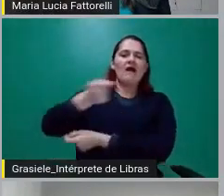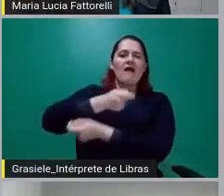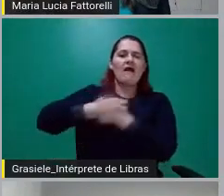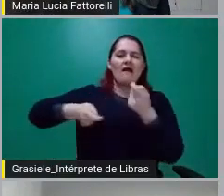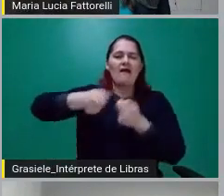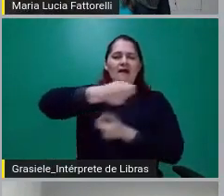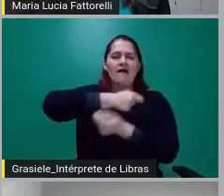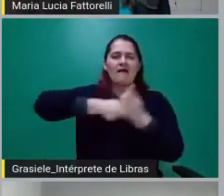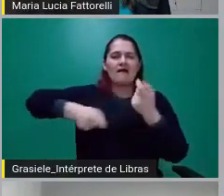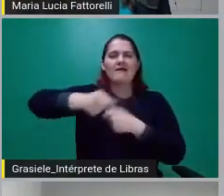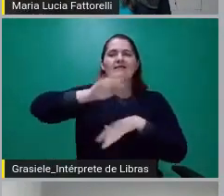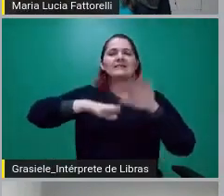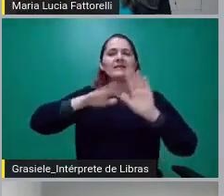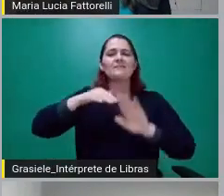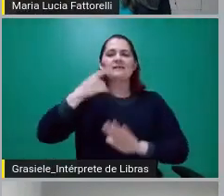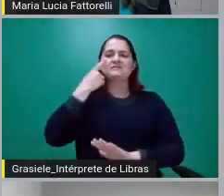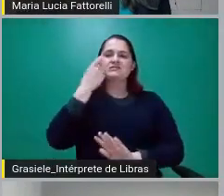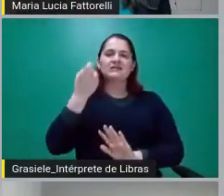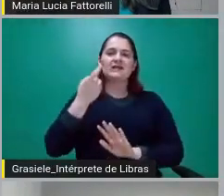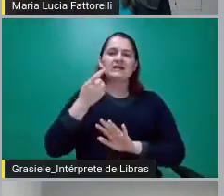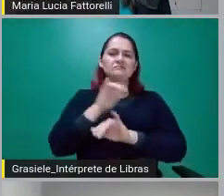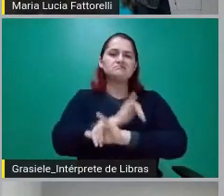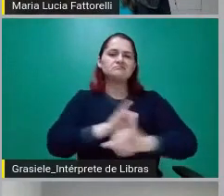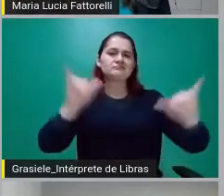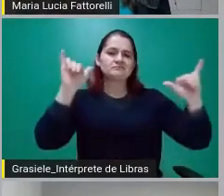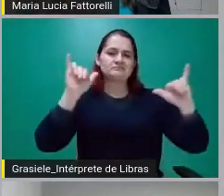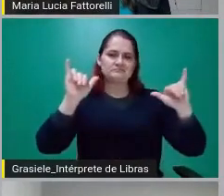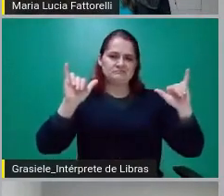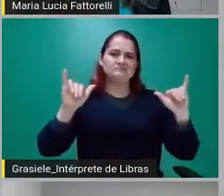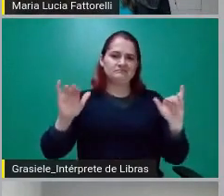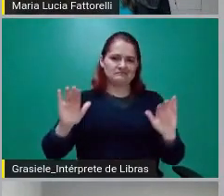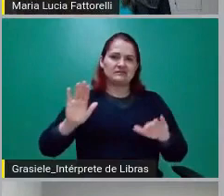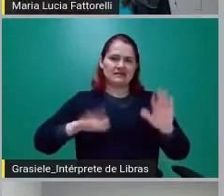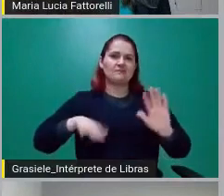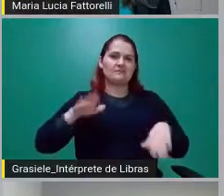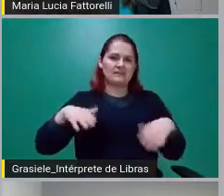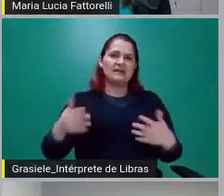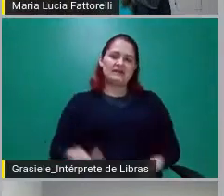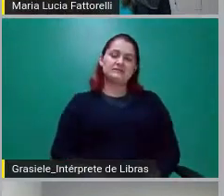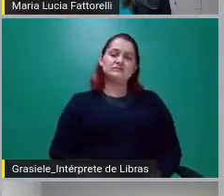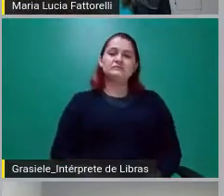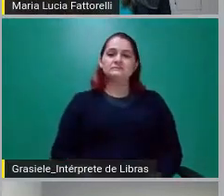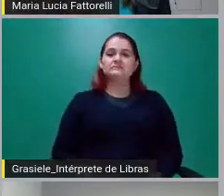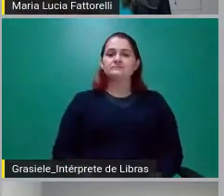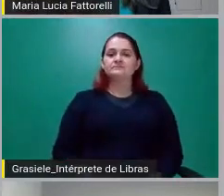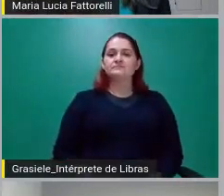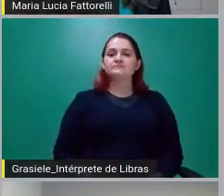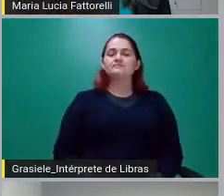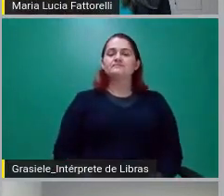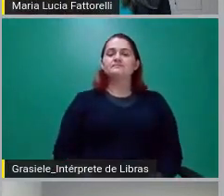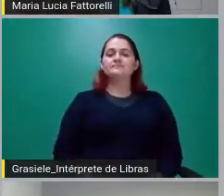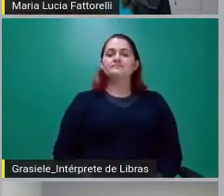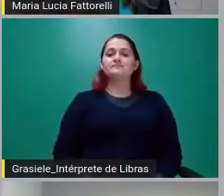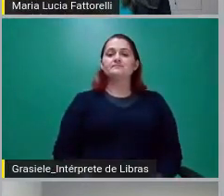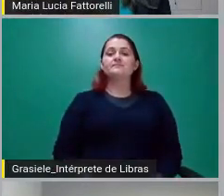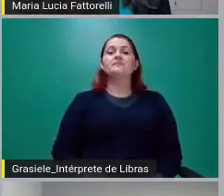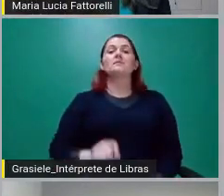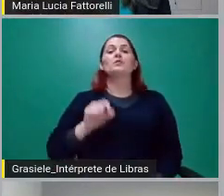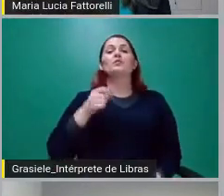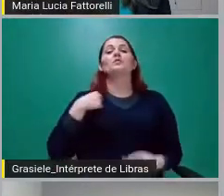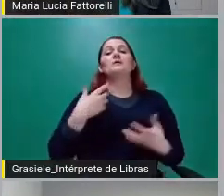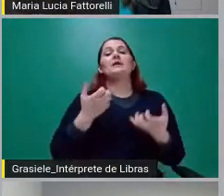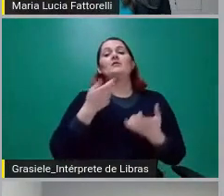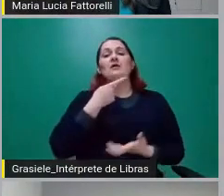interesse daquele que vai manejar esses conceitos. O que eu quero dizer